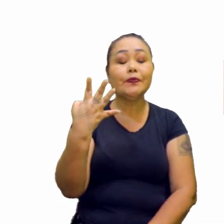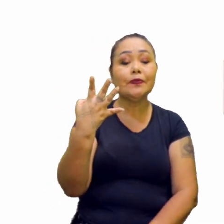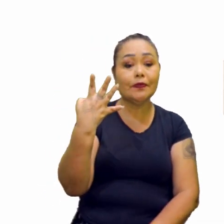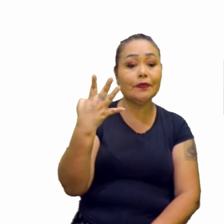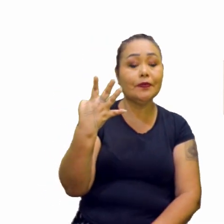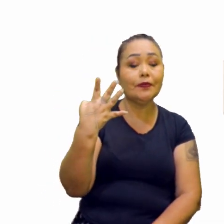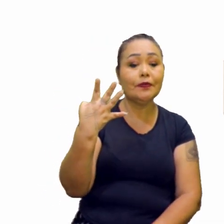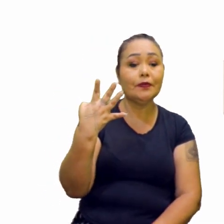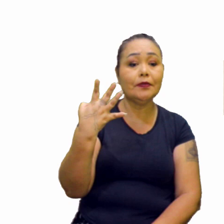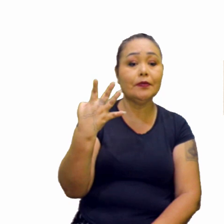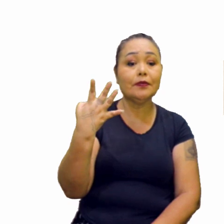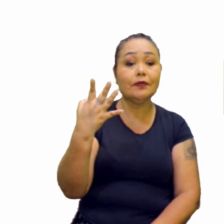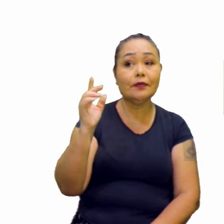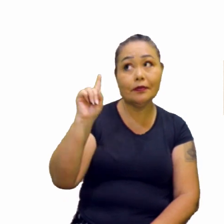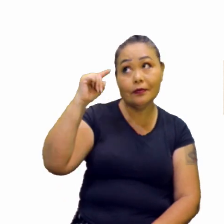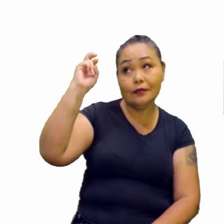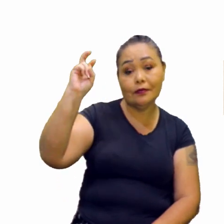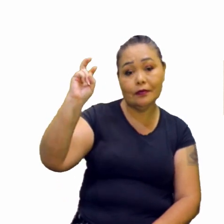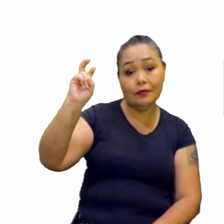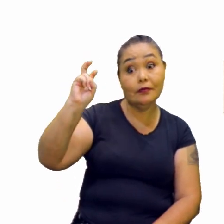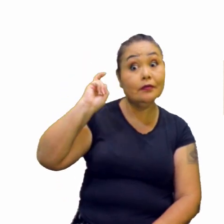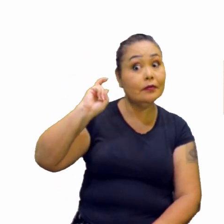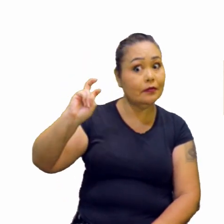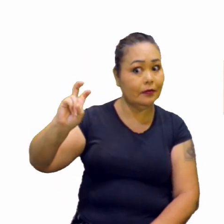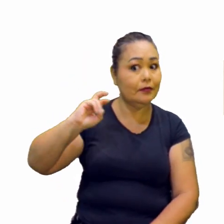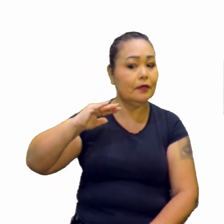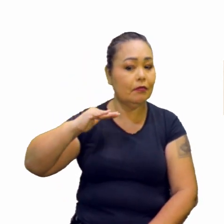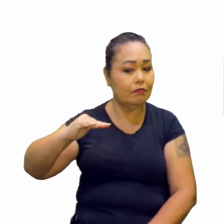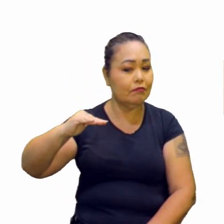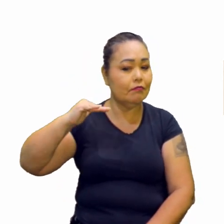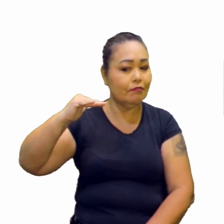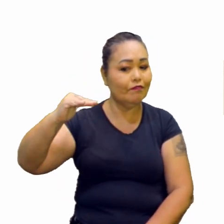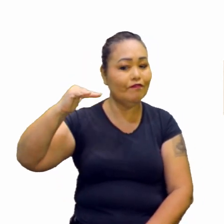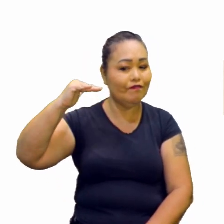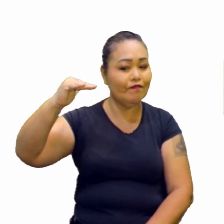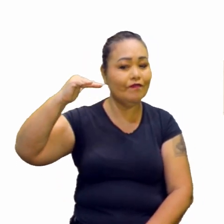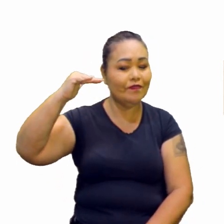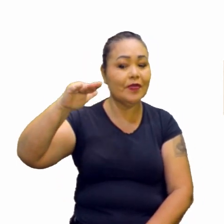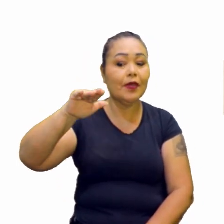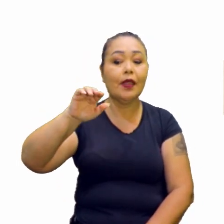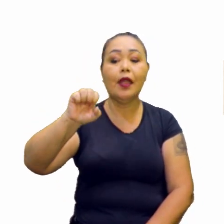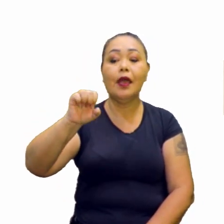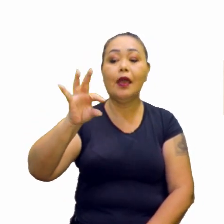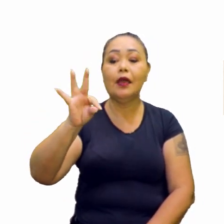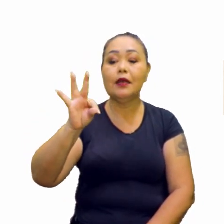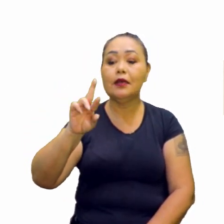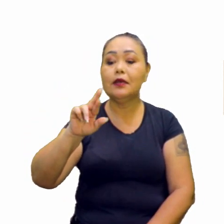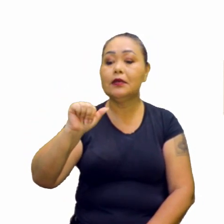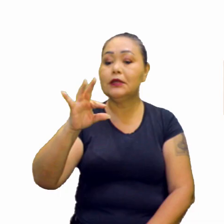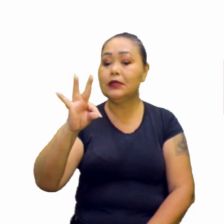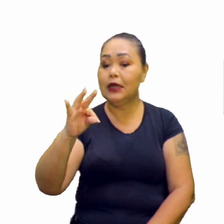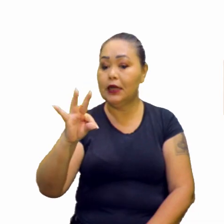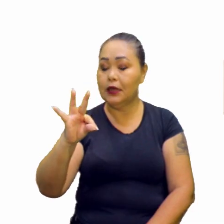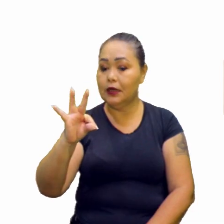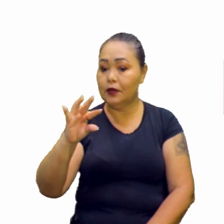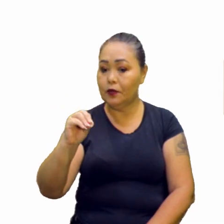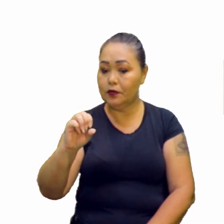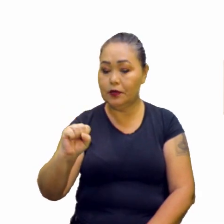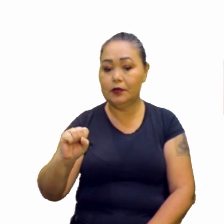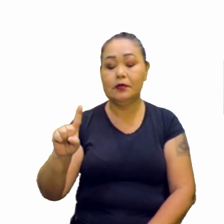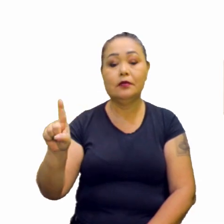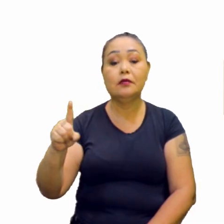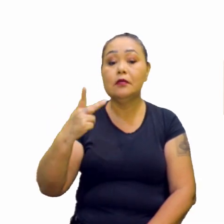e aqui 5, pessoal. A parte 4, meus queridos, tem